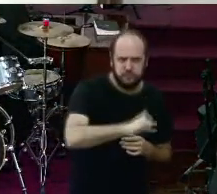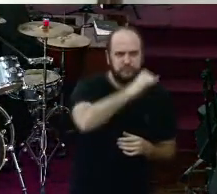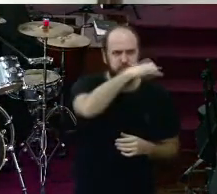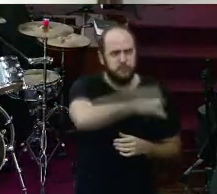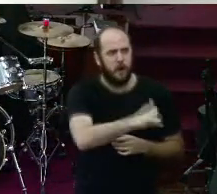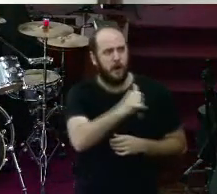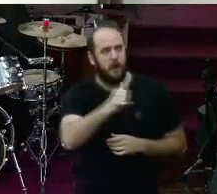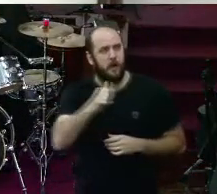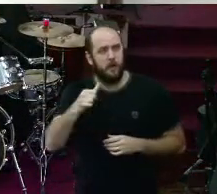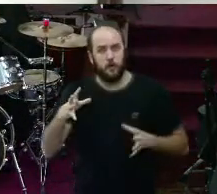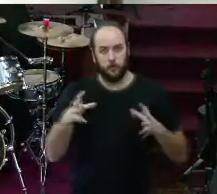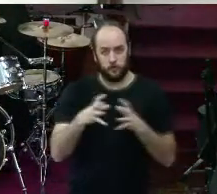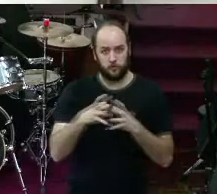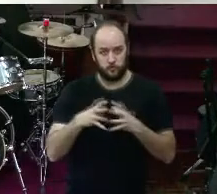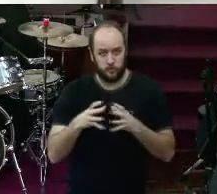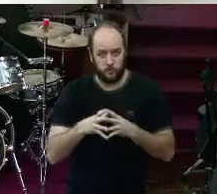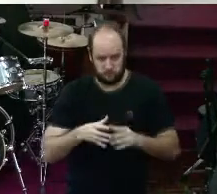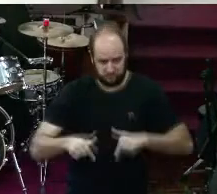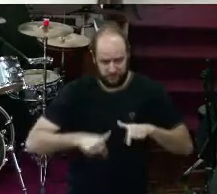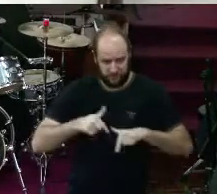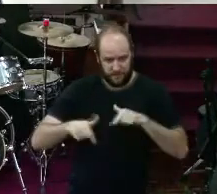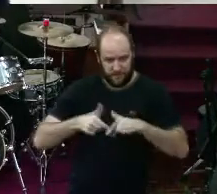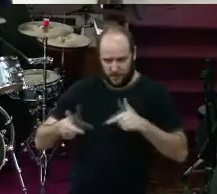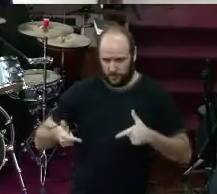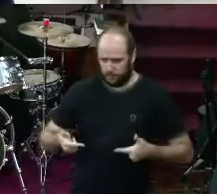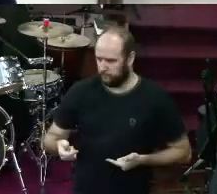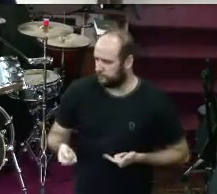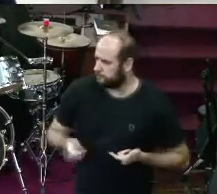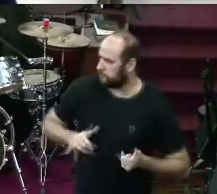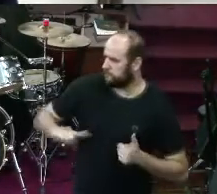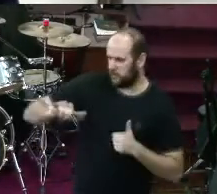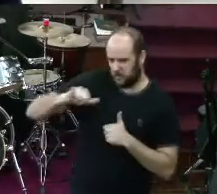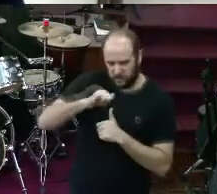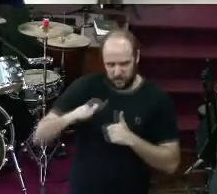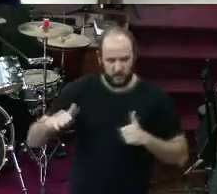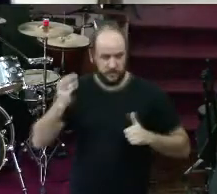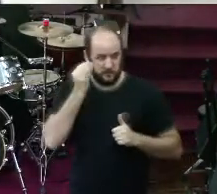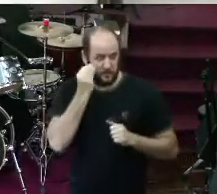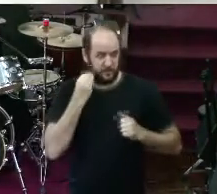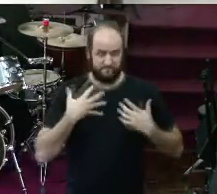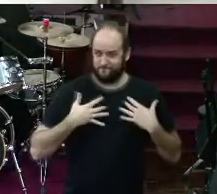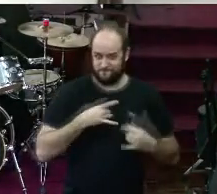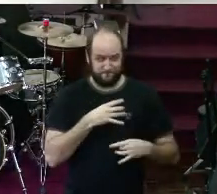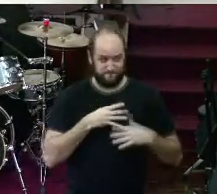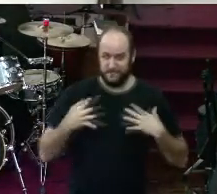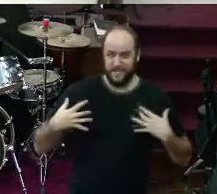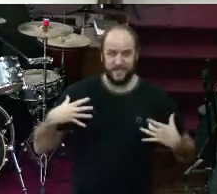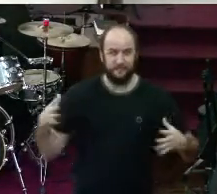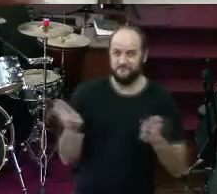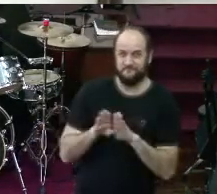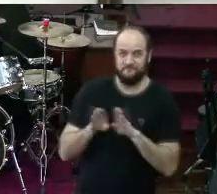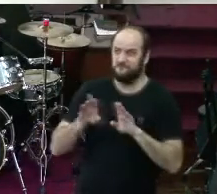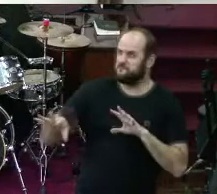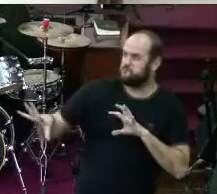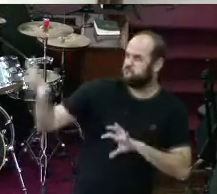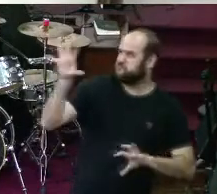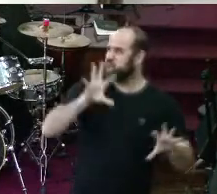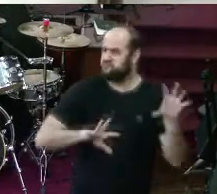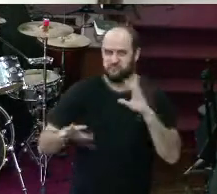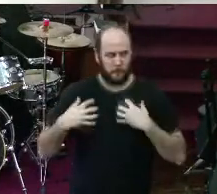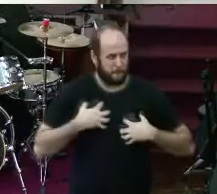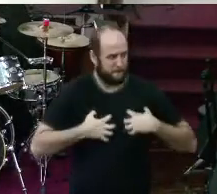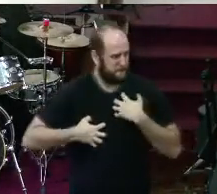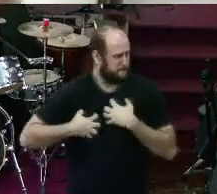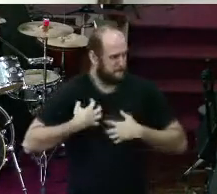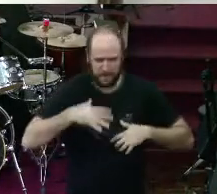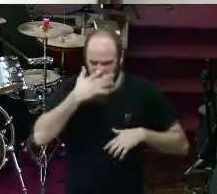até a equipe de comissários de bordo, que tinham muita experiência, começaram a ficar assustados. Um certo pavor começou